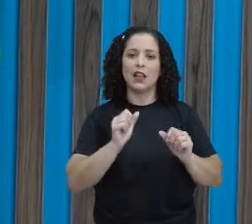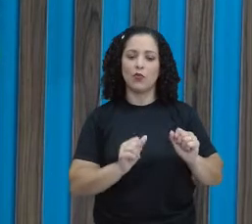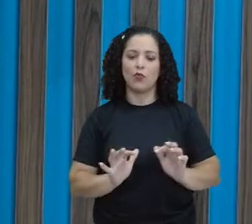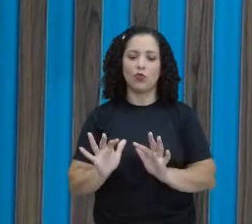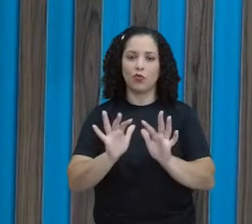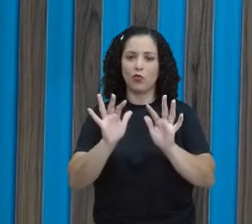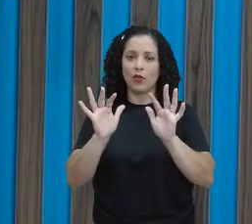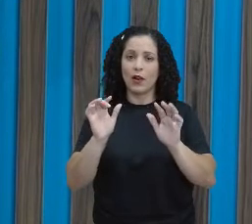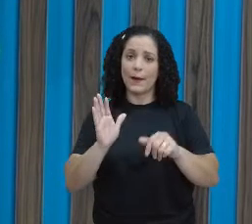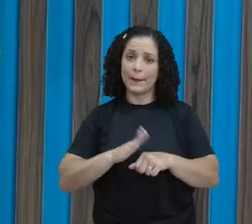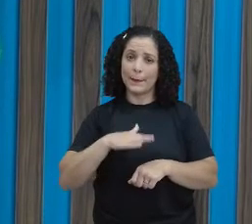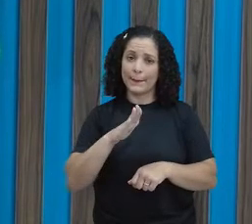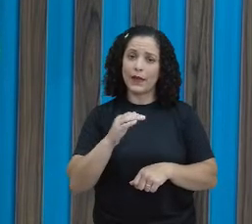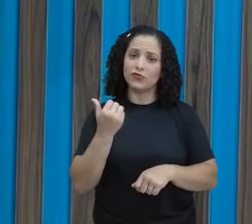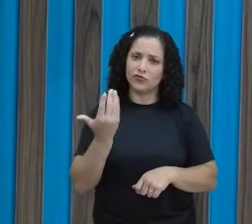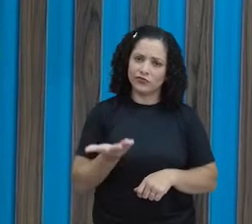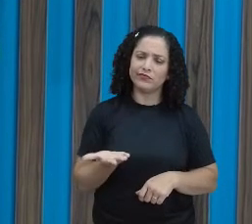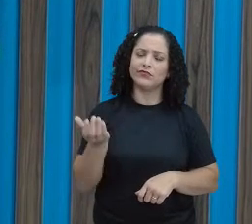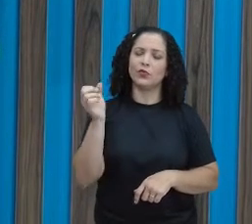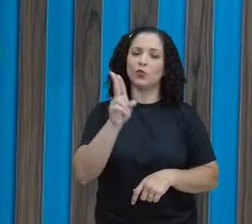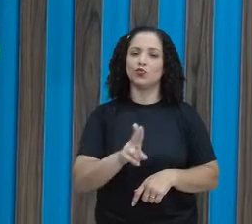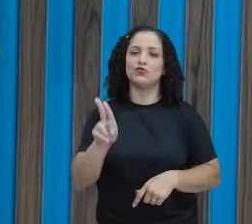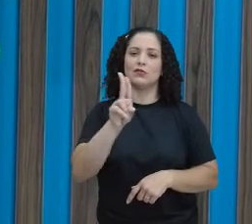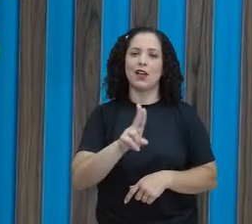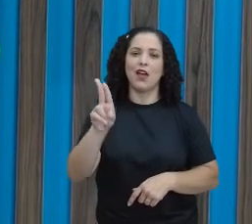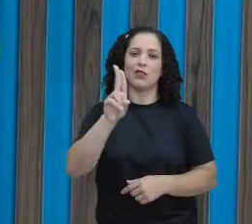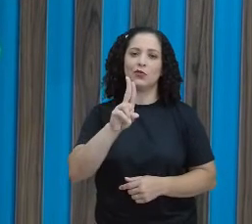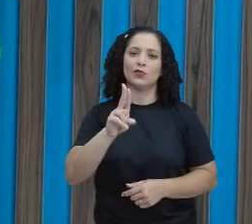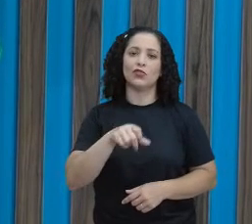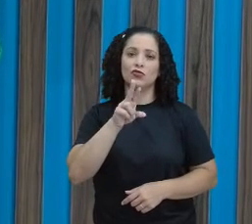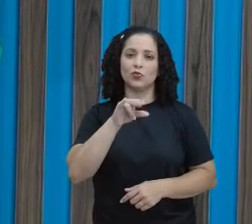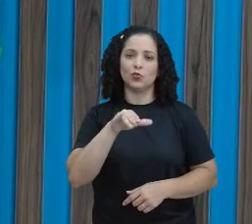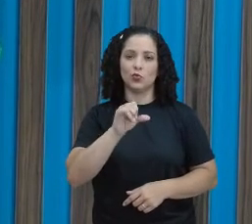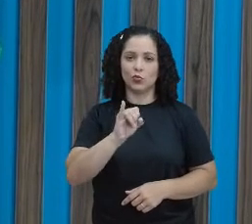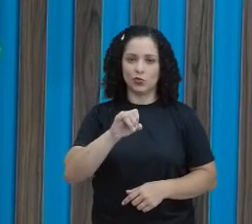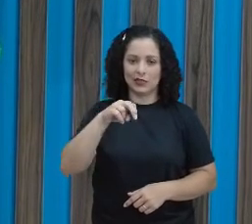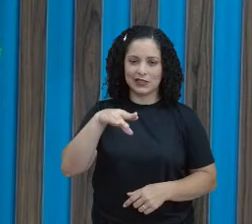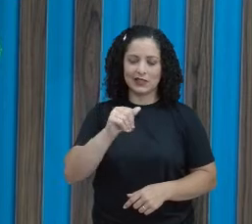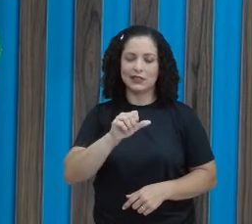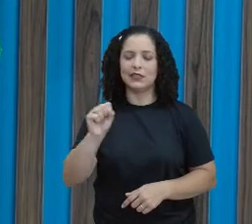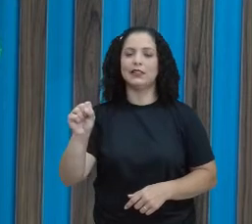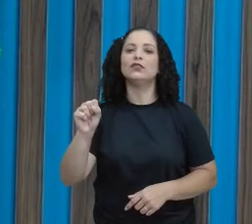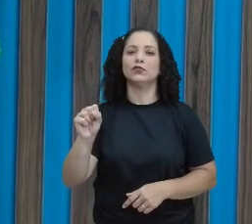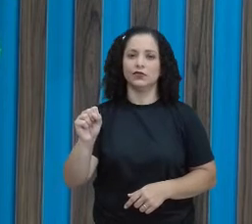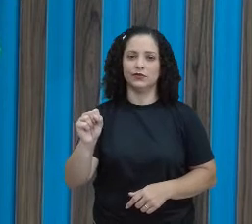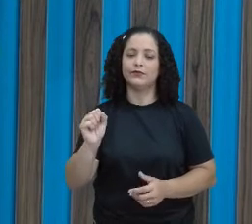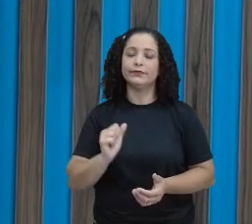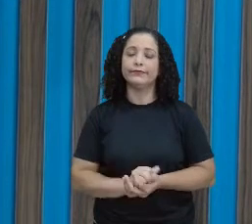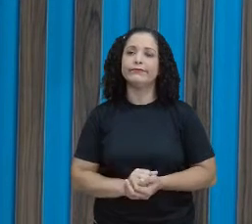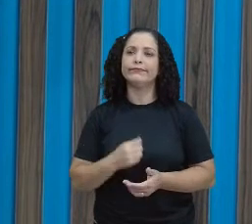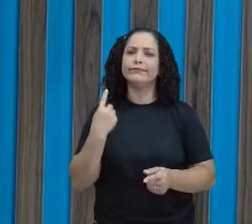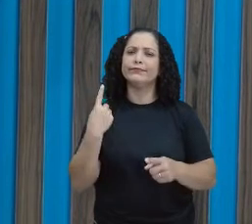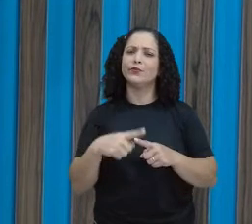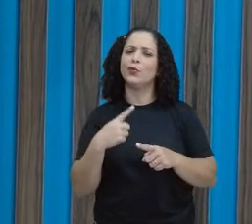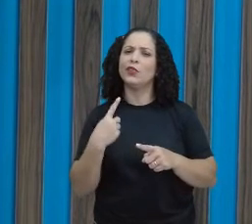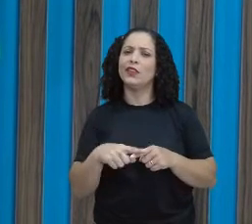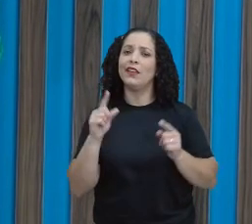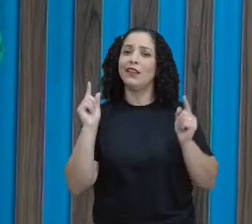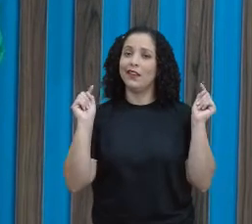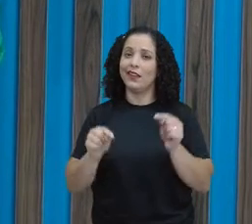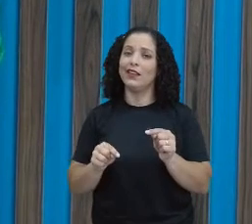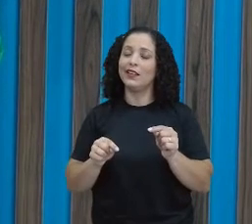radioisótopo mais utilizado nessas usinas nucleares para geração de energia elétrica. Então, por que ele